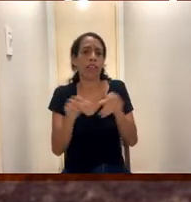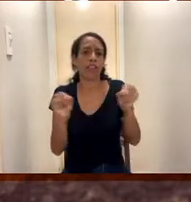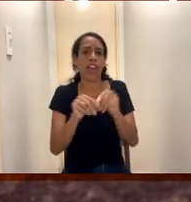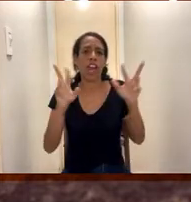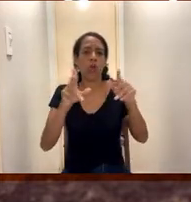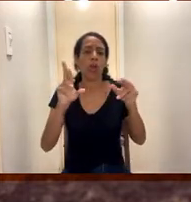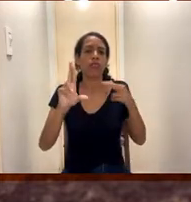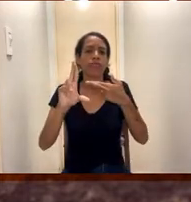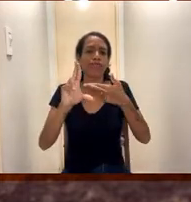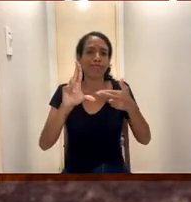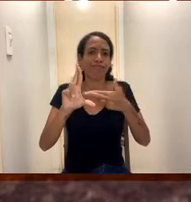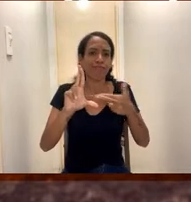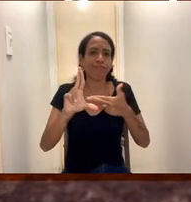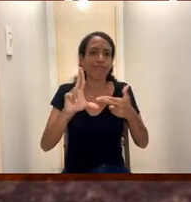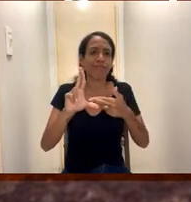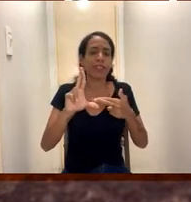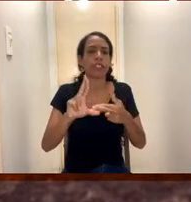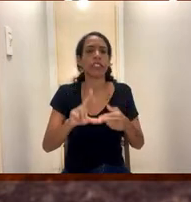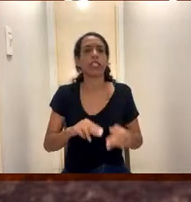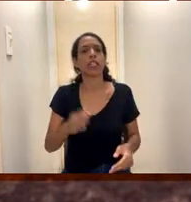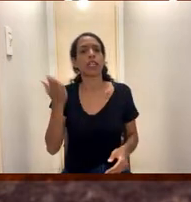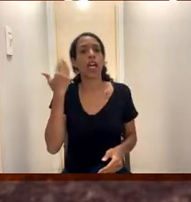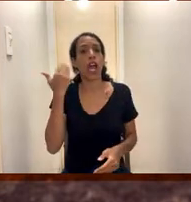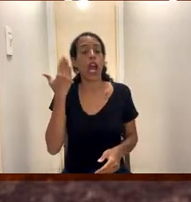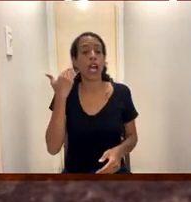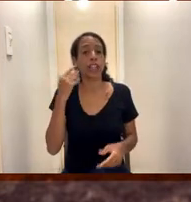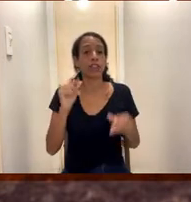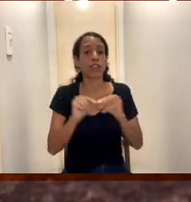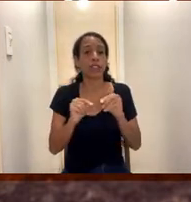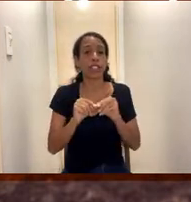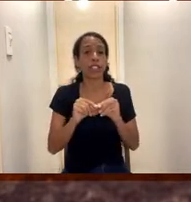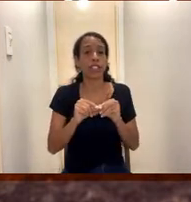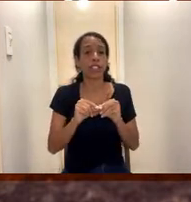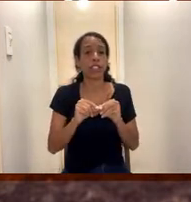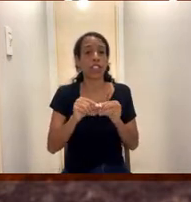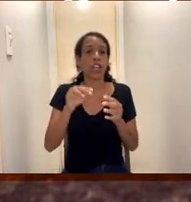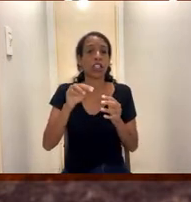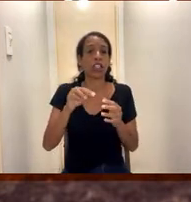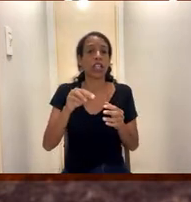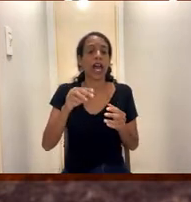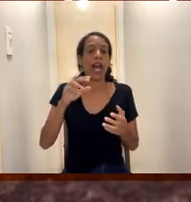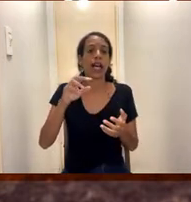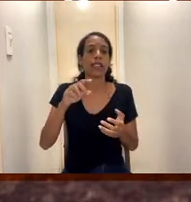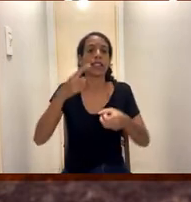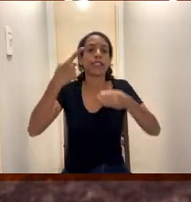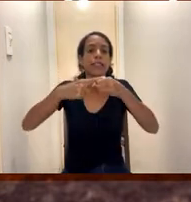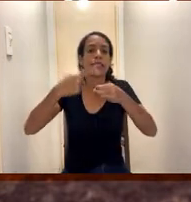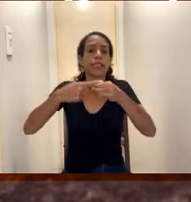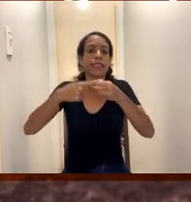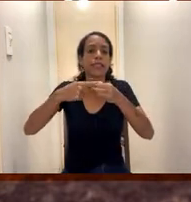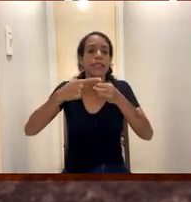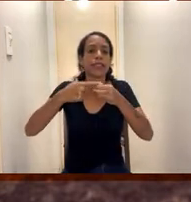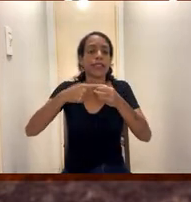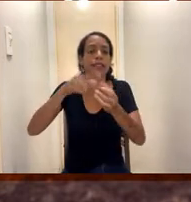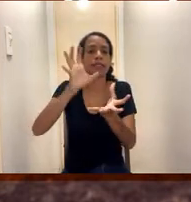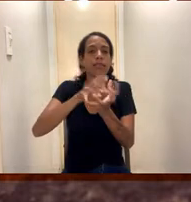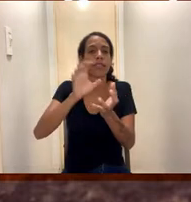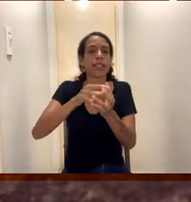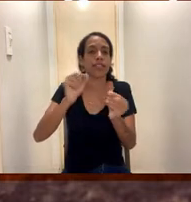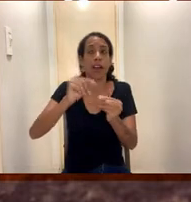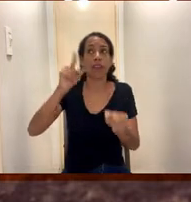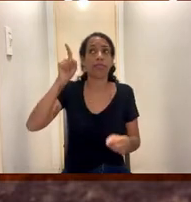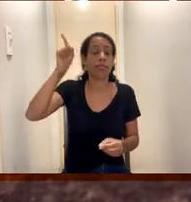esta, só que dessa vez nós estávamos lá no Rio Grande do Norte, a transmissão foi feita de lá.